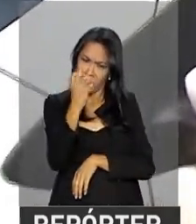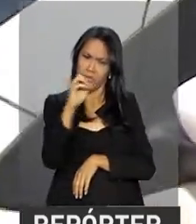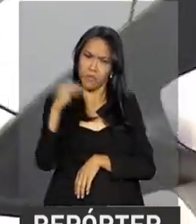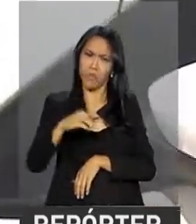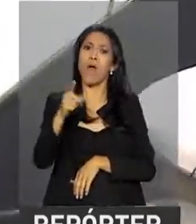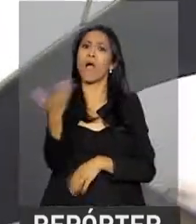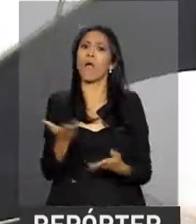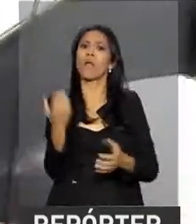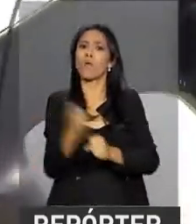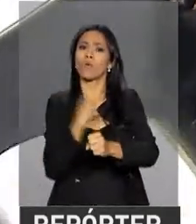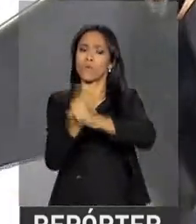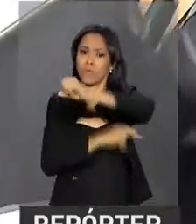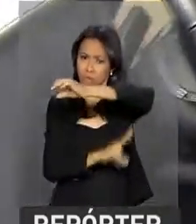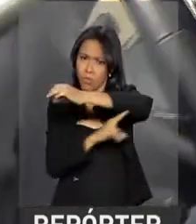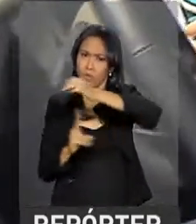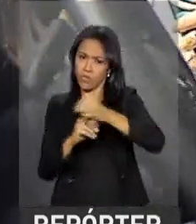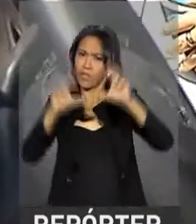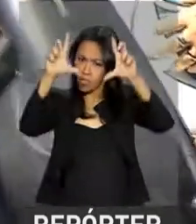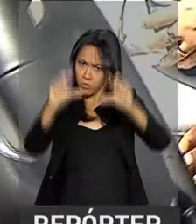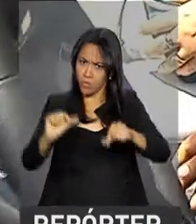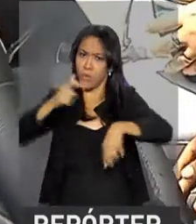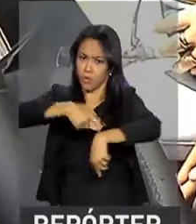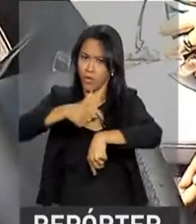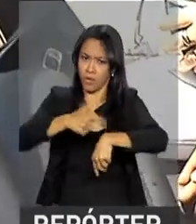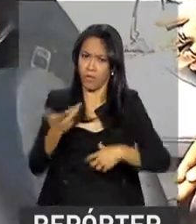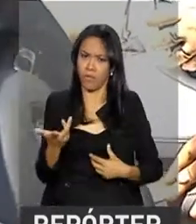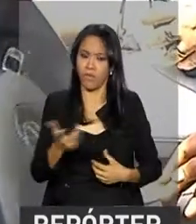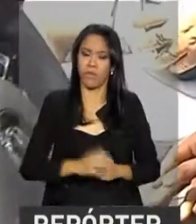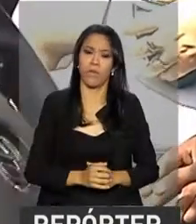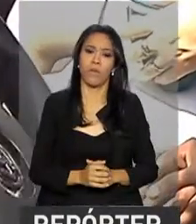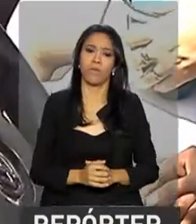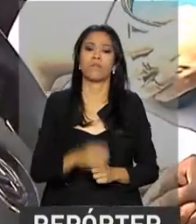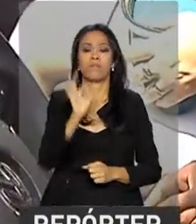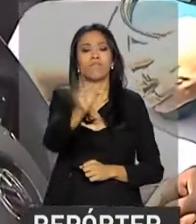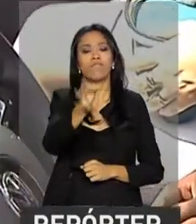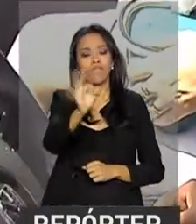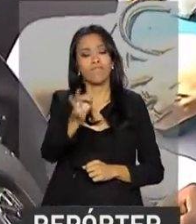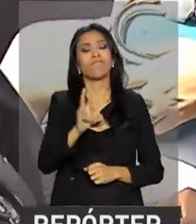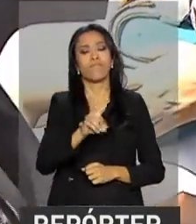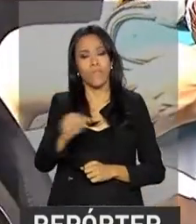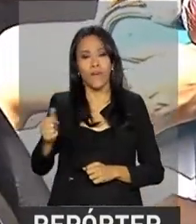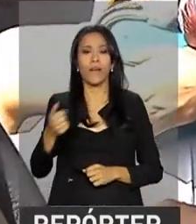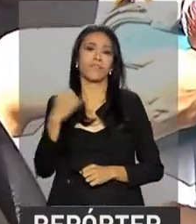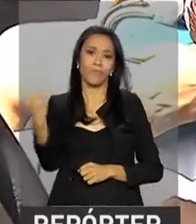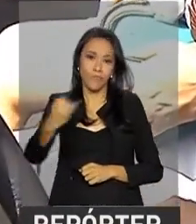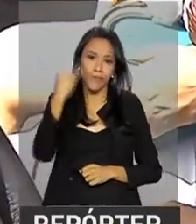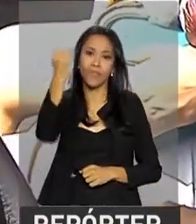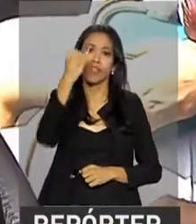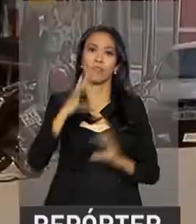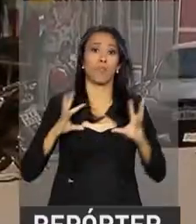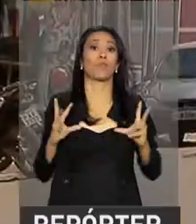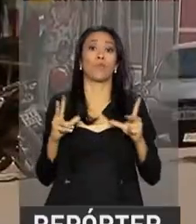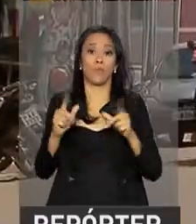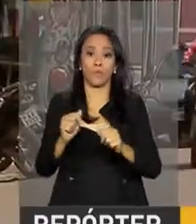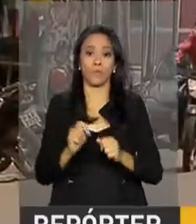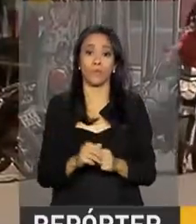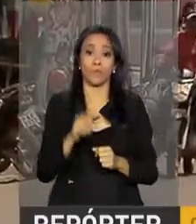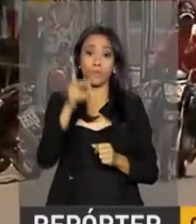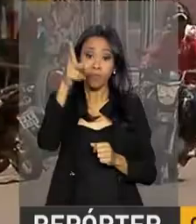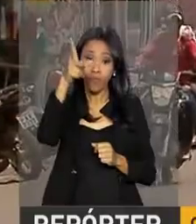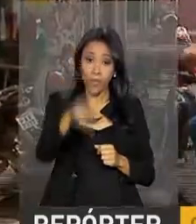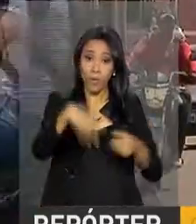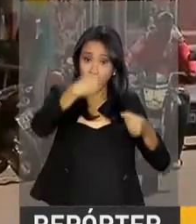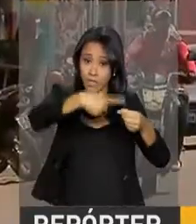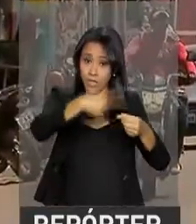da ponte vai diminuir esse tempo de travessia do rio com certeza vai ser de suma importância para todos nós né assim como em